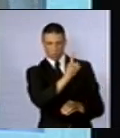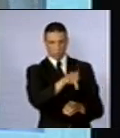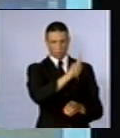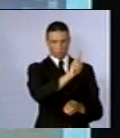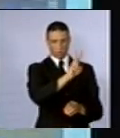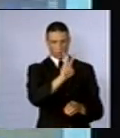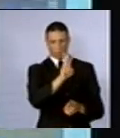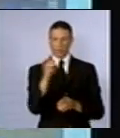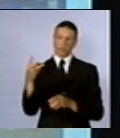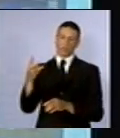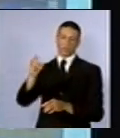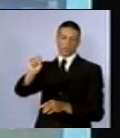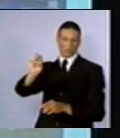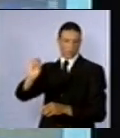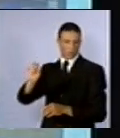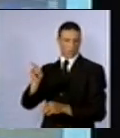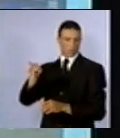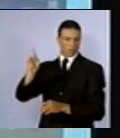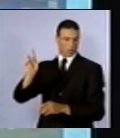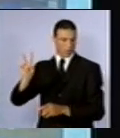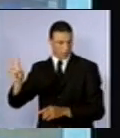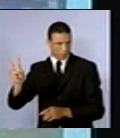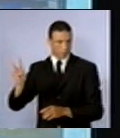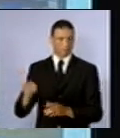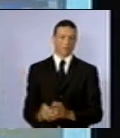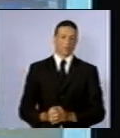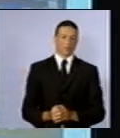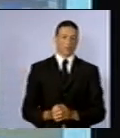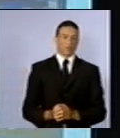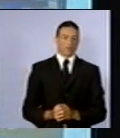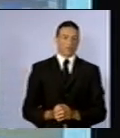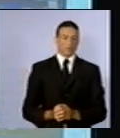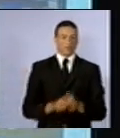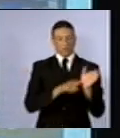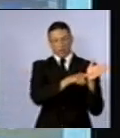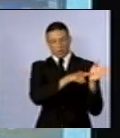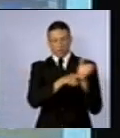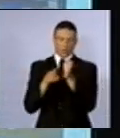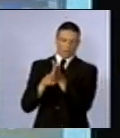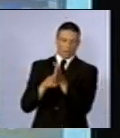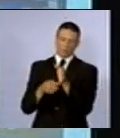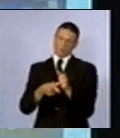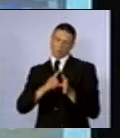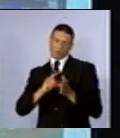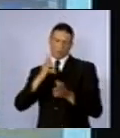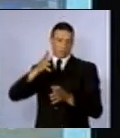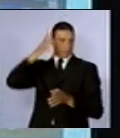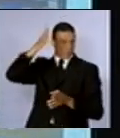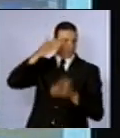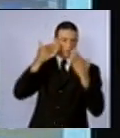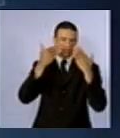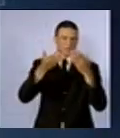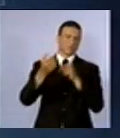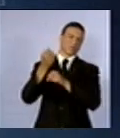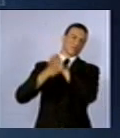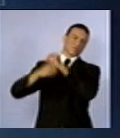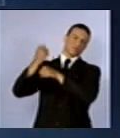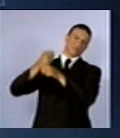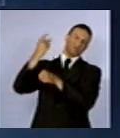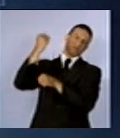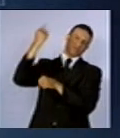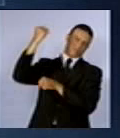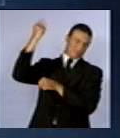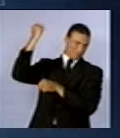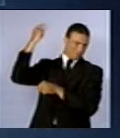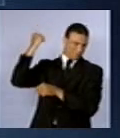88 kV de inserção urbana, foi objeto. Né? Embora essa apresentação estivesse preparada há muito tempo,